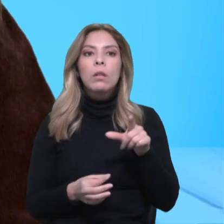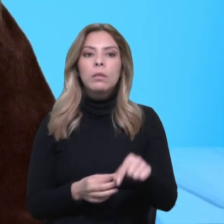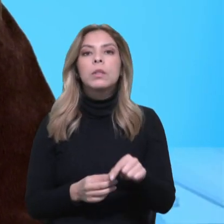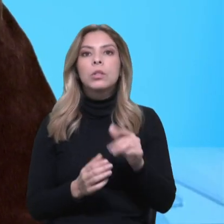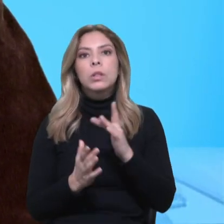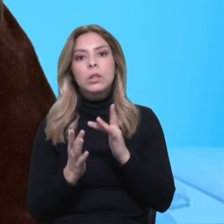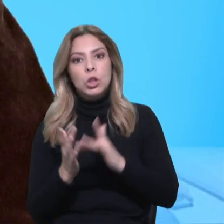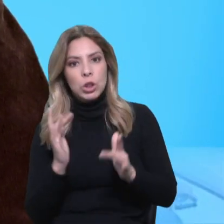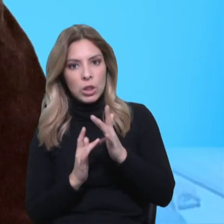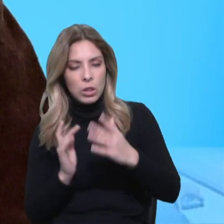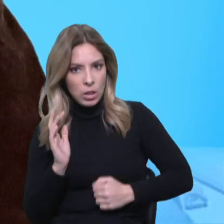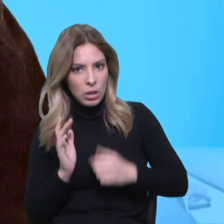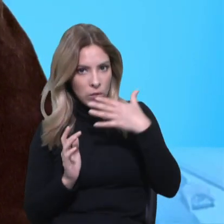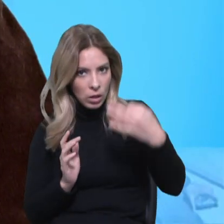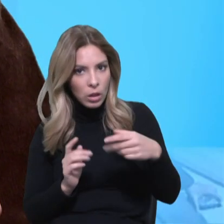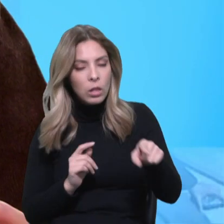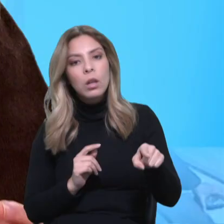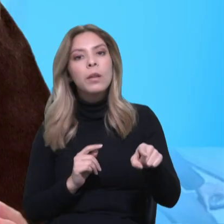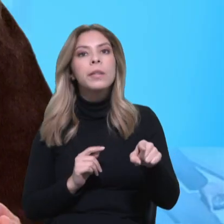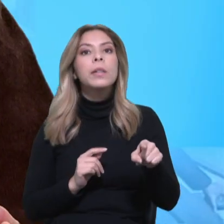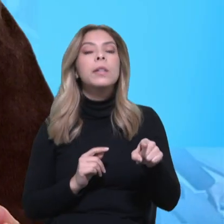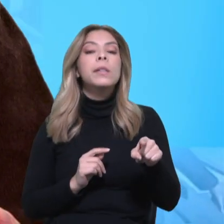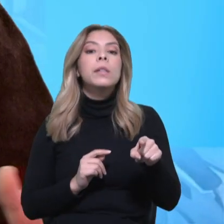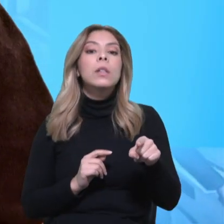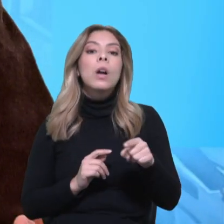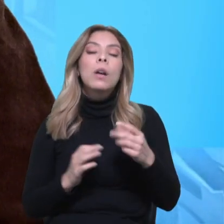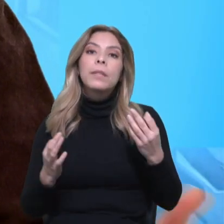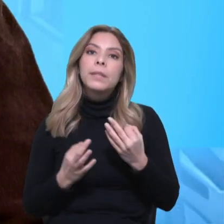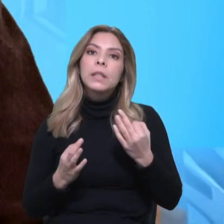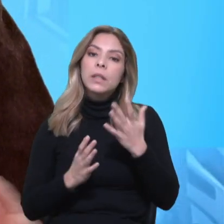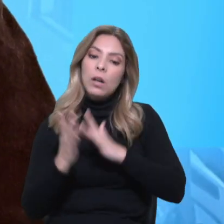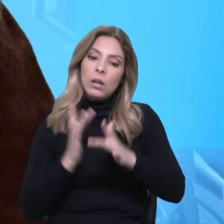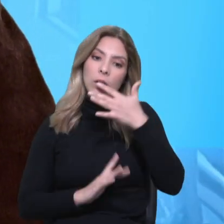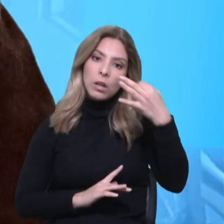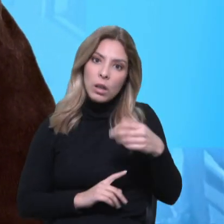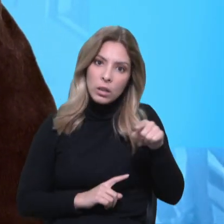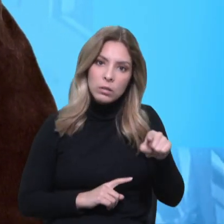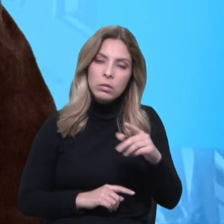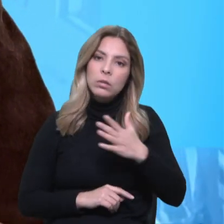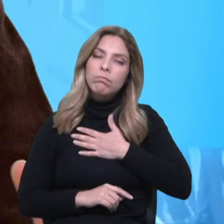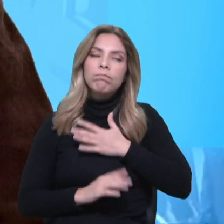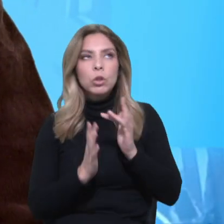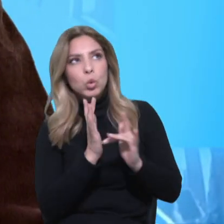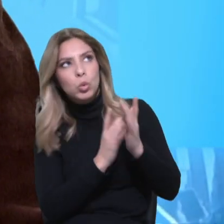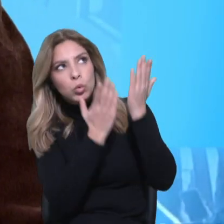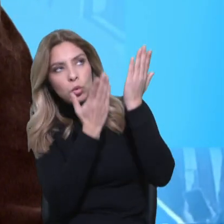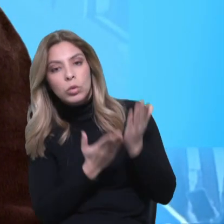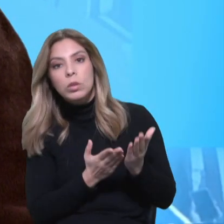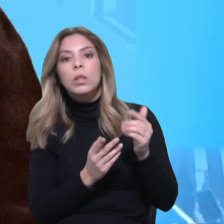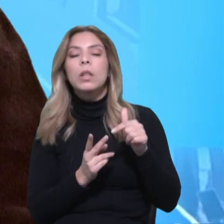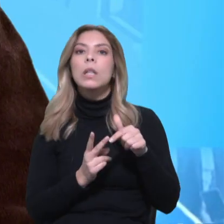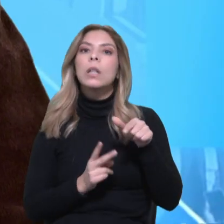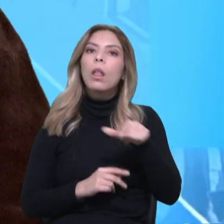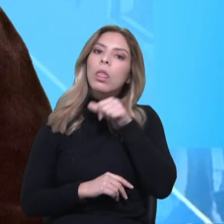sem dúvida, até num outro papel, uma vez que, como cristãos, professamos a nossa crença em Jesus, ele que, nesse